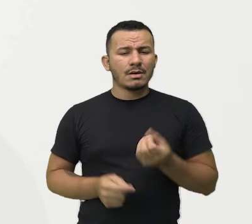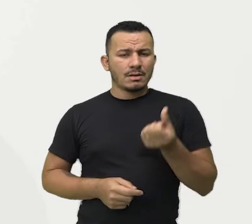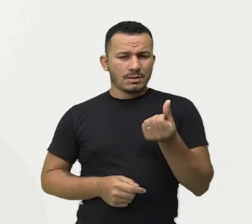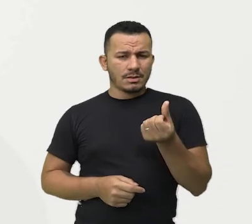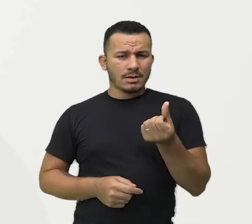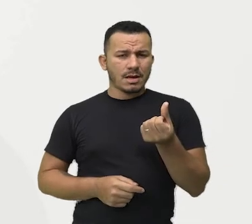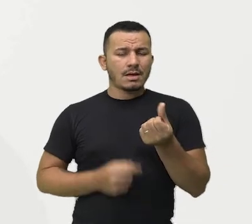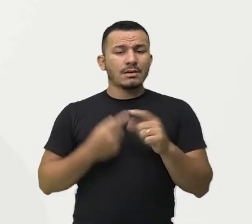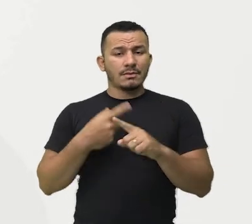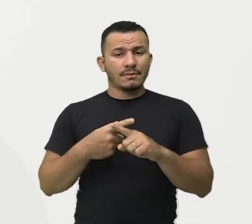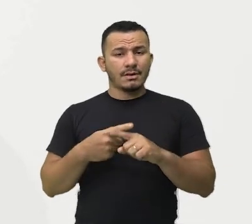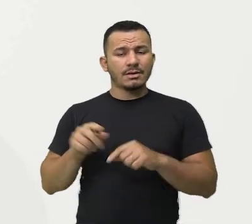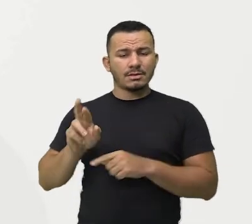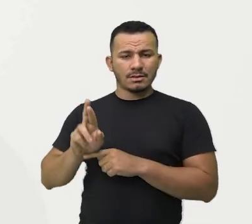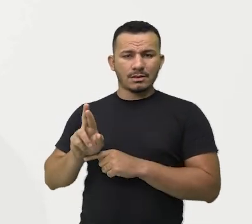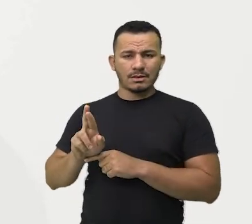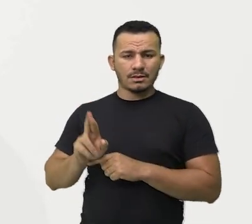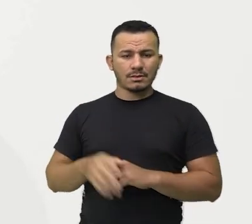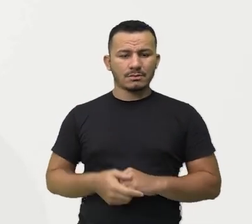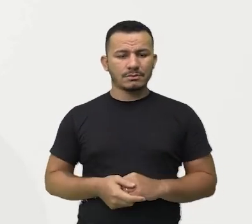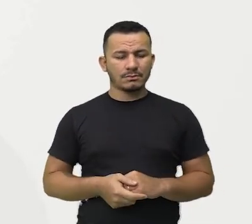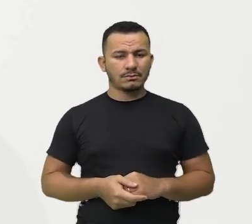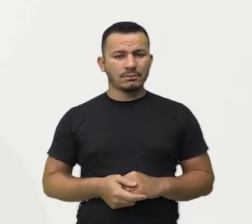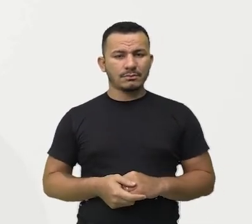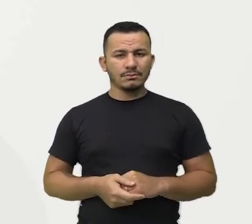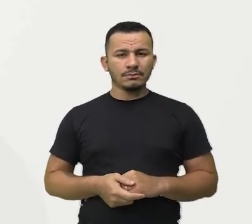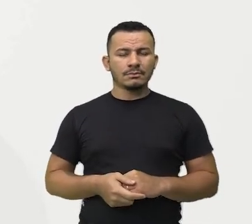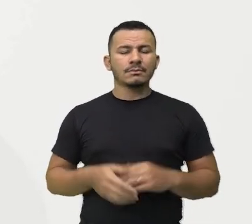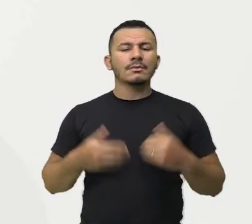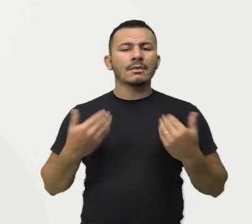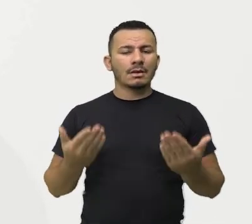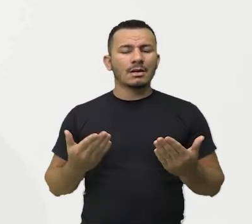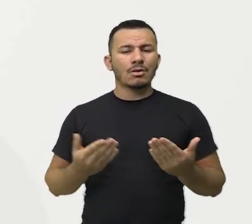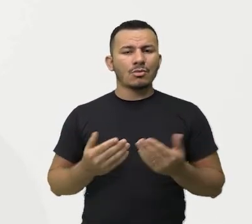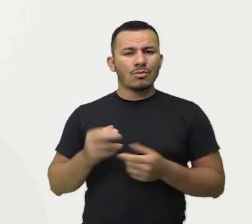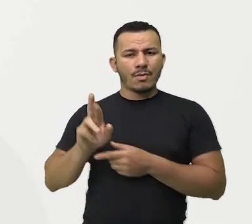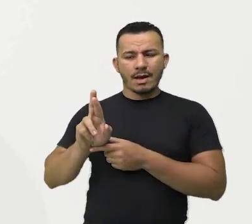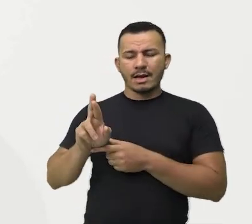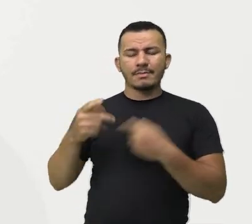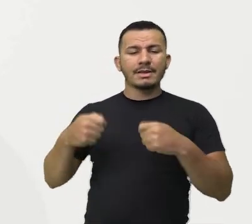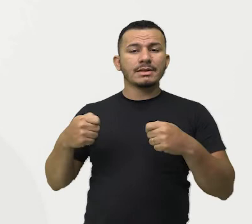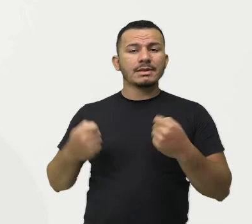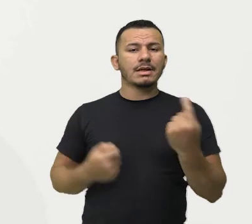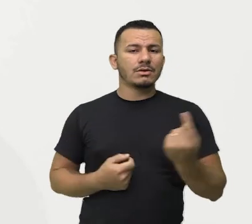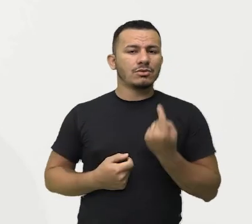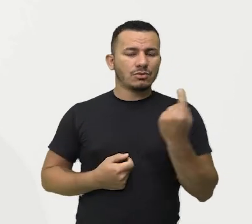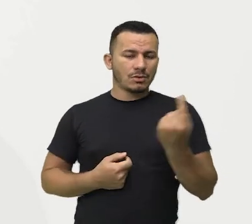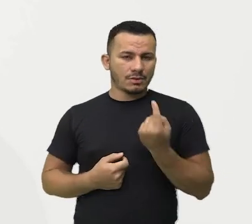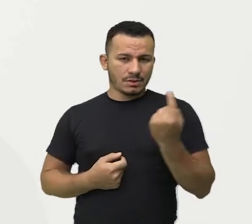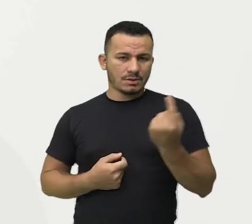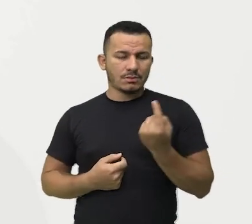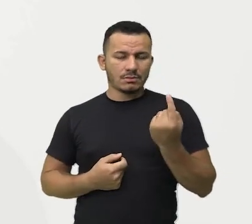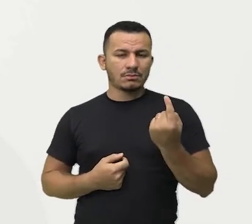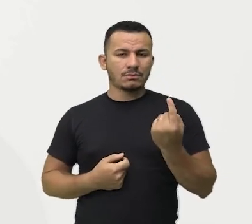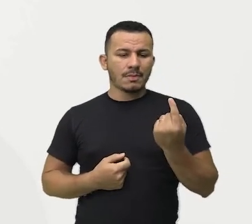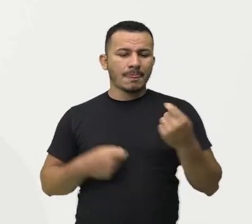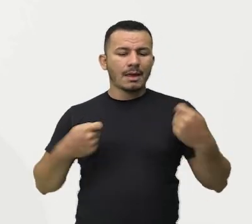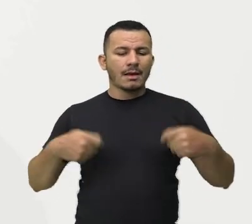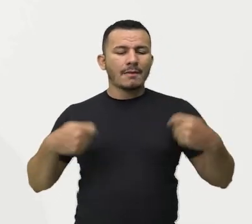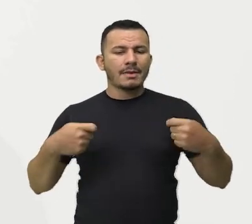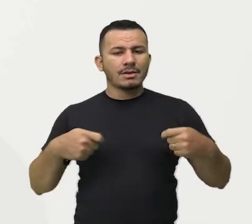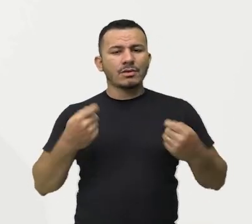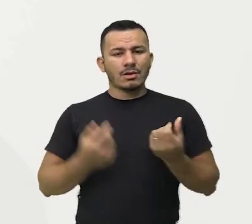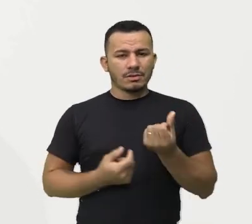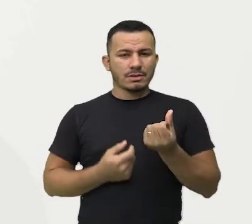tá? Porque, ó, esse 6, pessoal, está multiplicando a letra R. E para que nós possamos deixar o R sozinho, né,